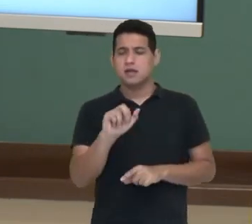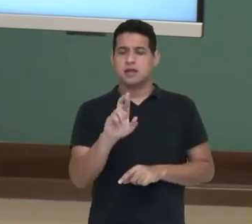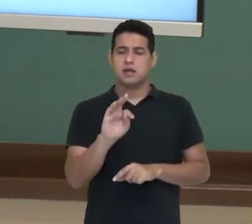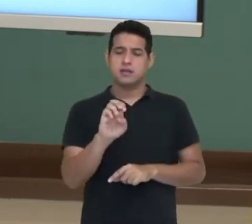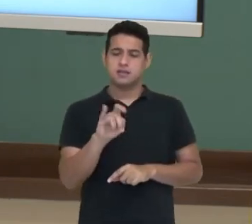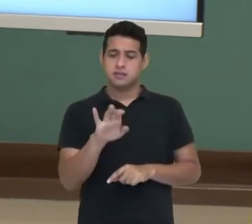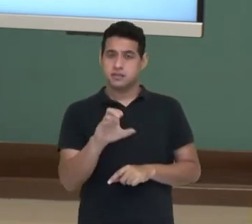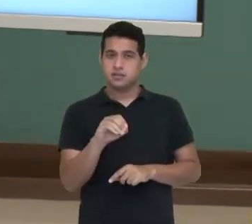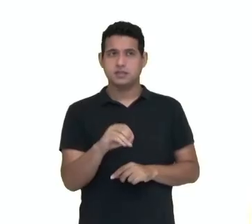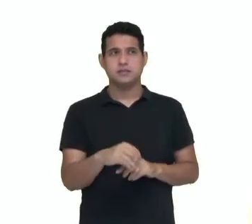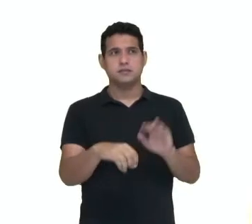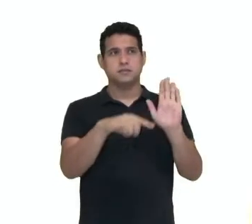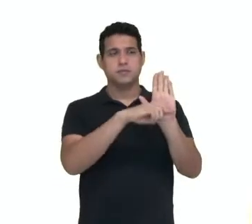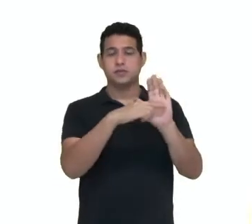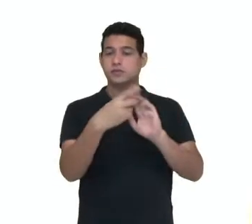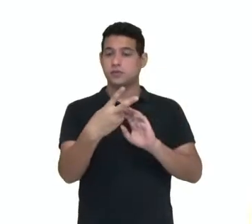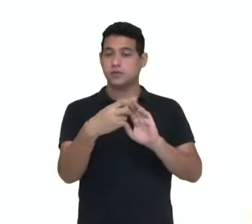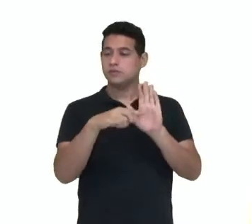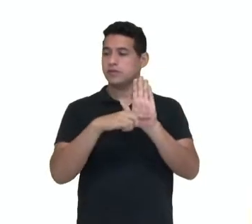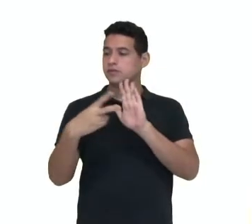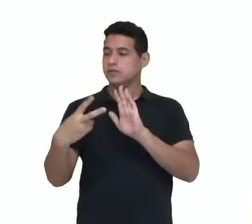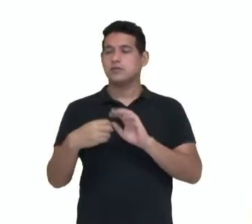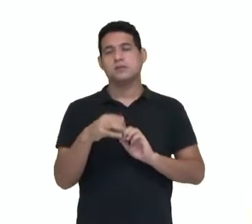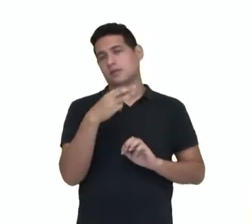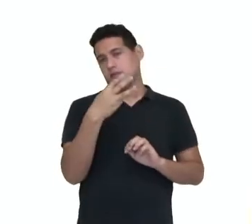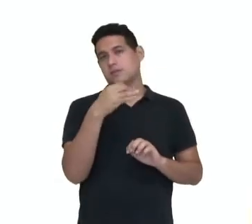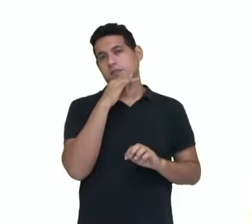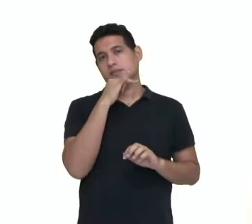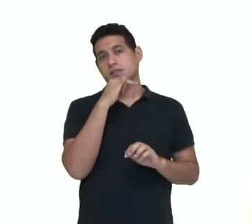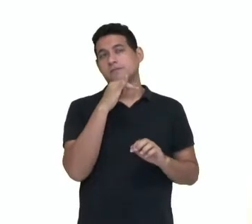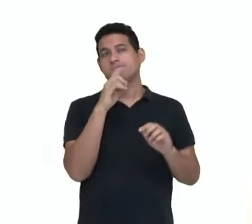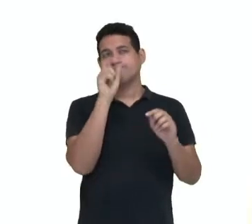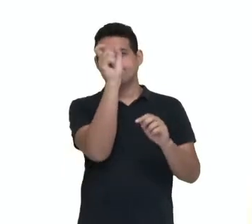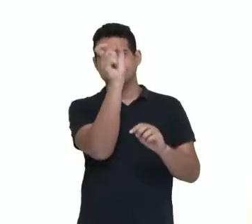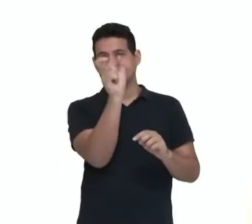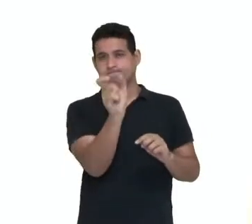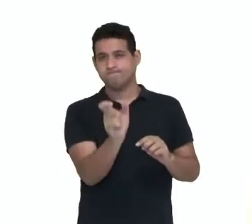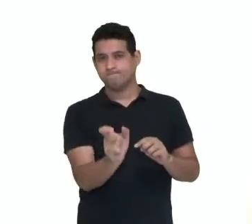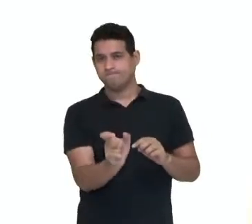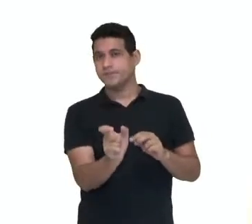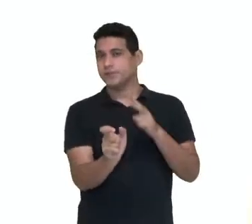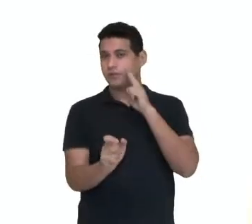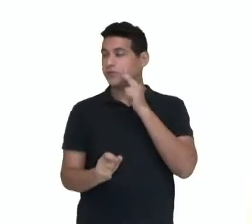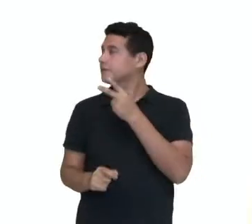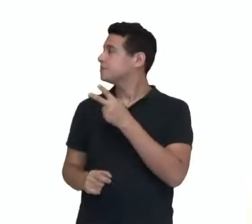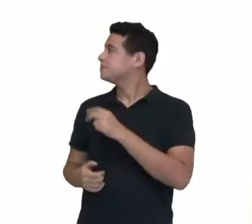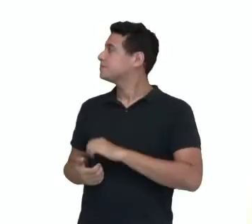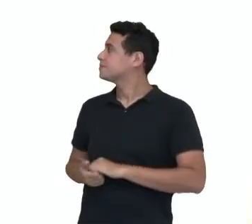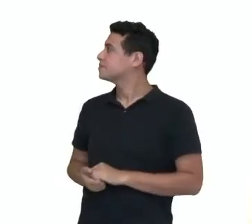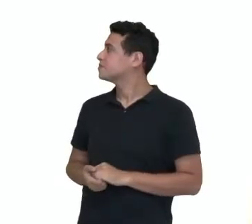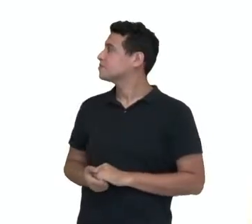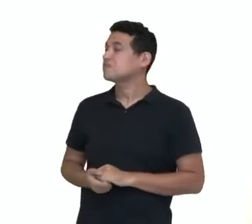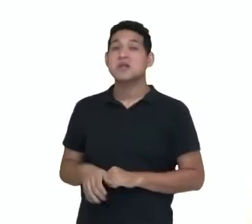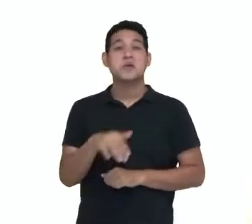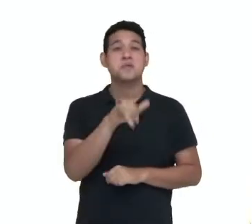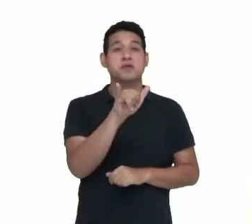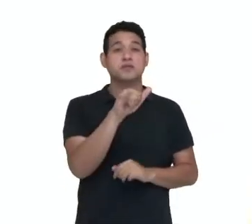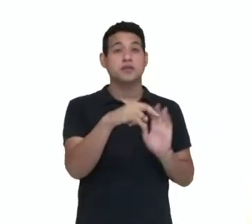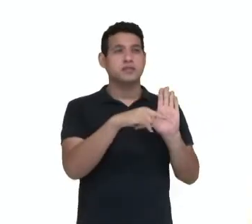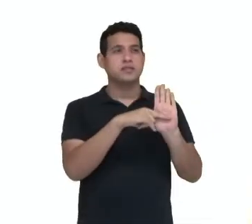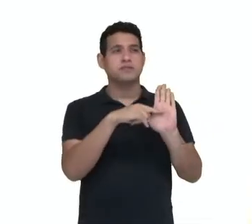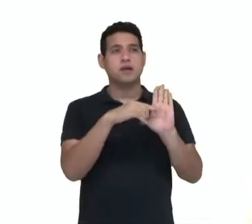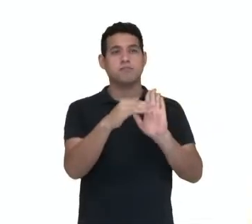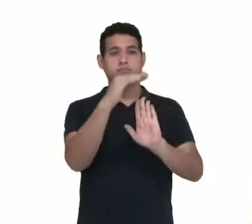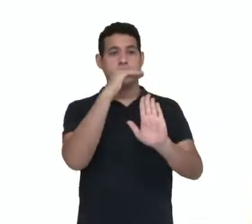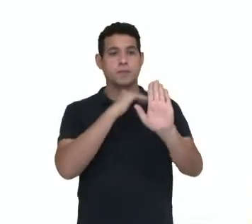ó, menos 2 e menos 3. Menos 2 para x, tá aqui. Menos 3 para y. O y negativo está para baixo, ó. Então